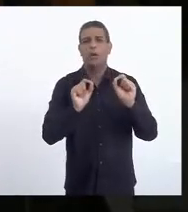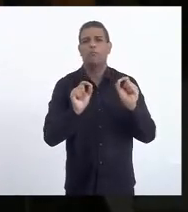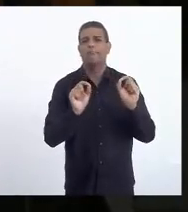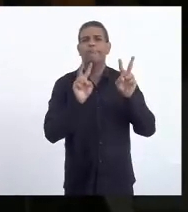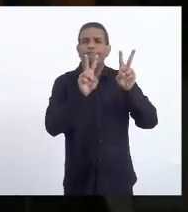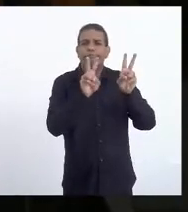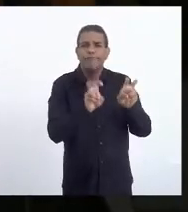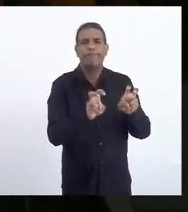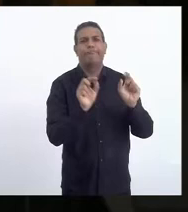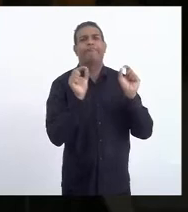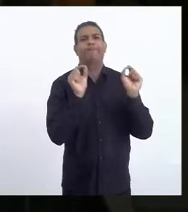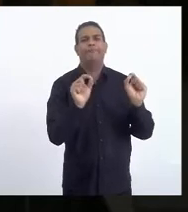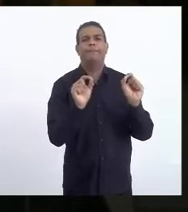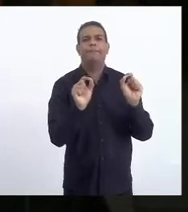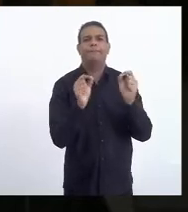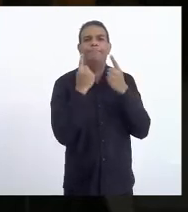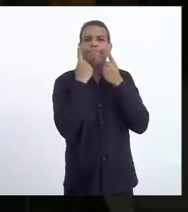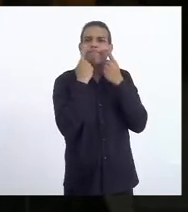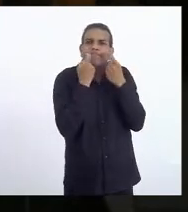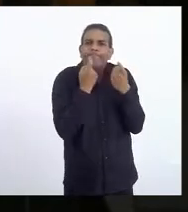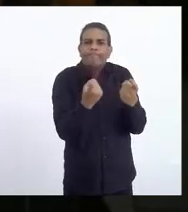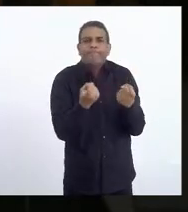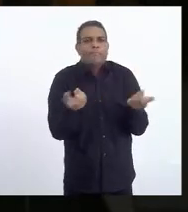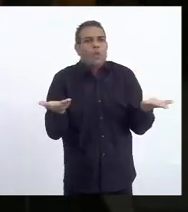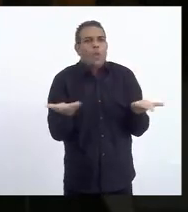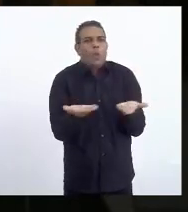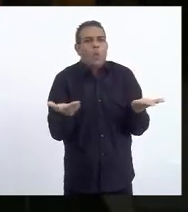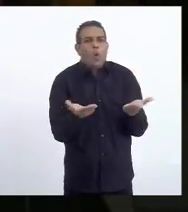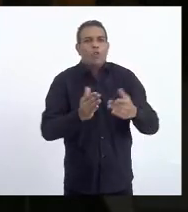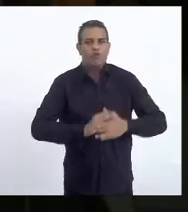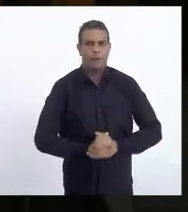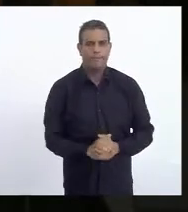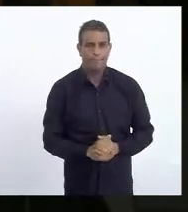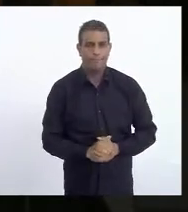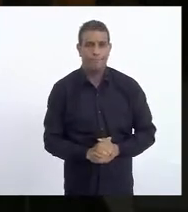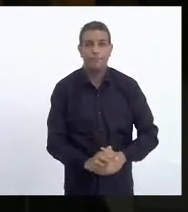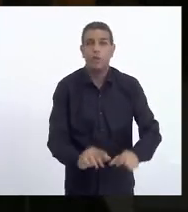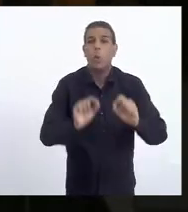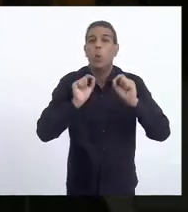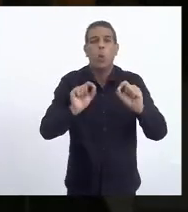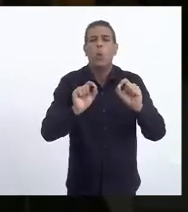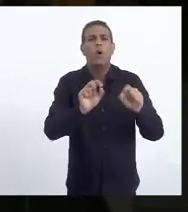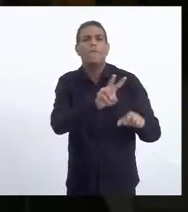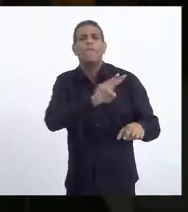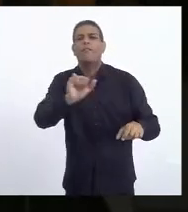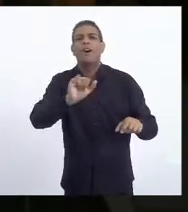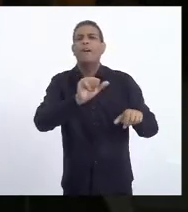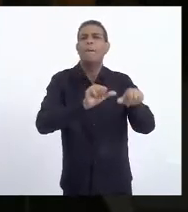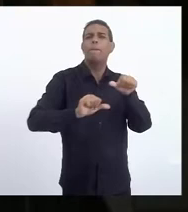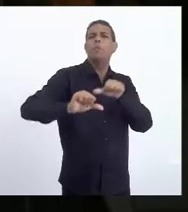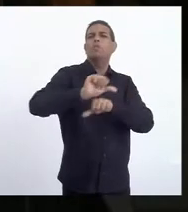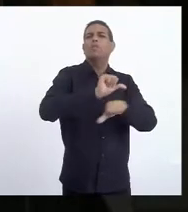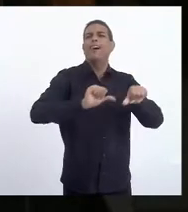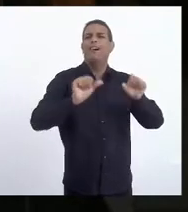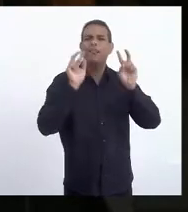também absolutamente relevante e o que que vai ser feito